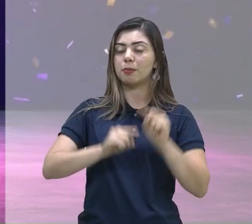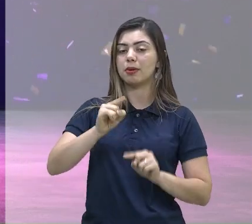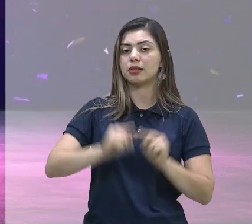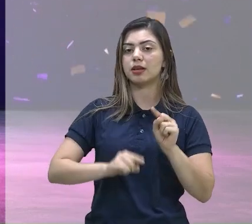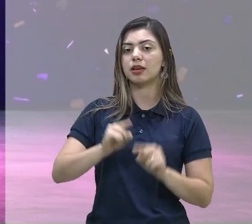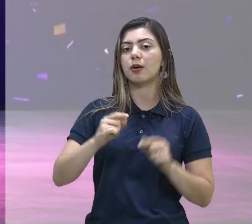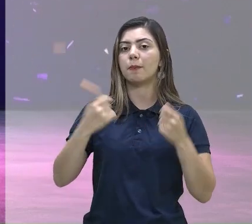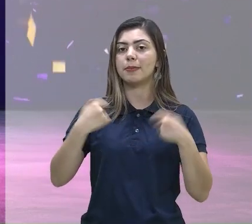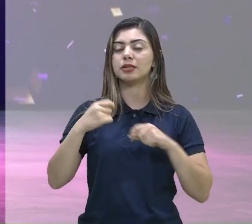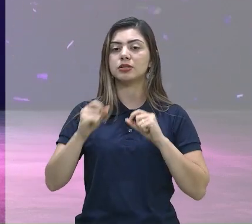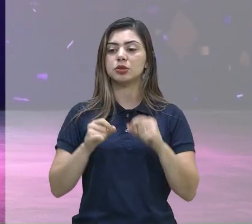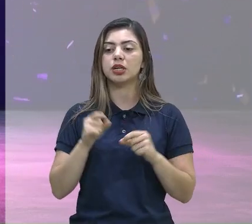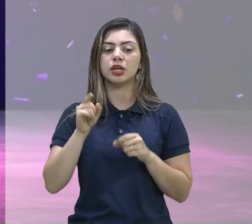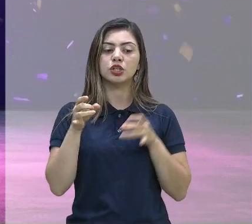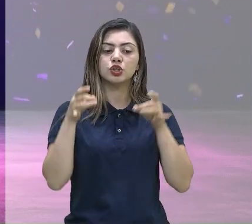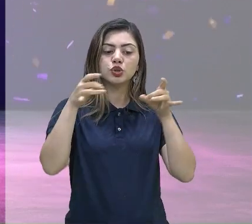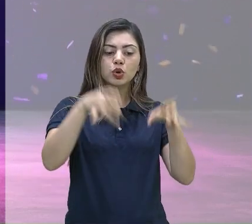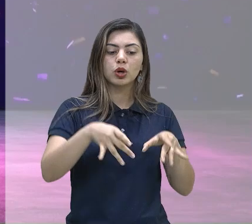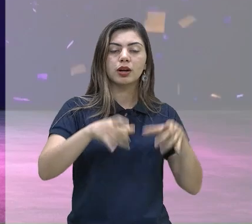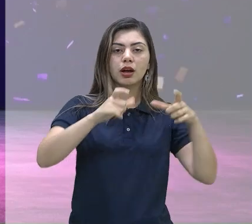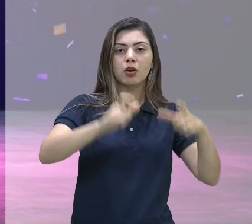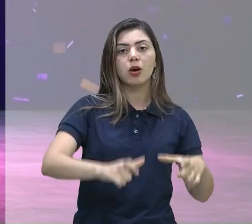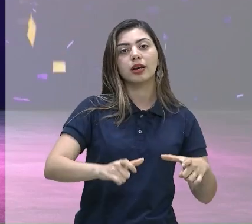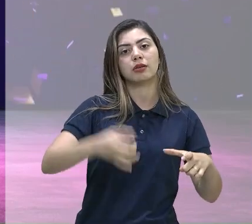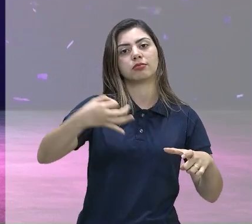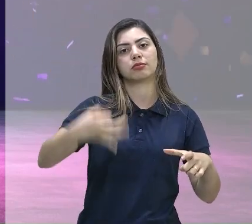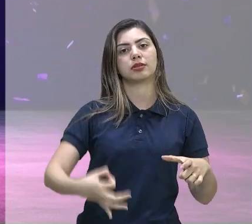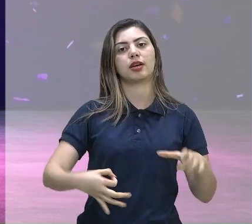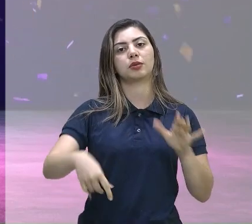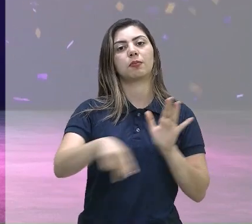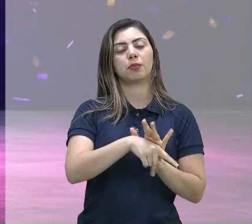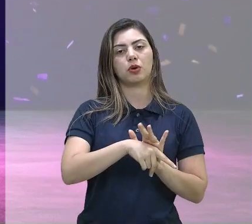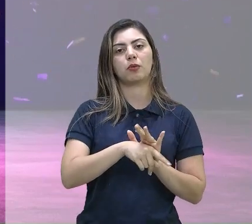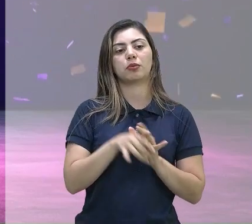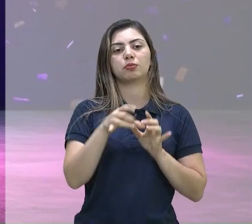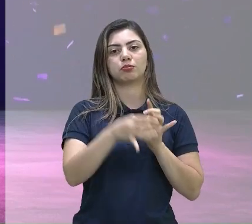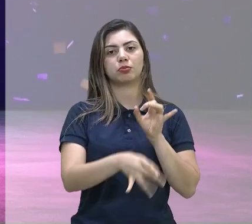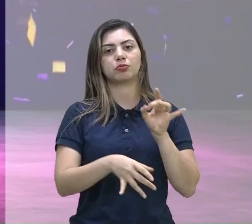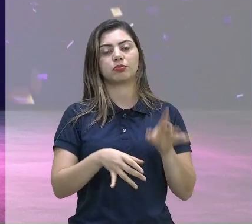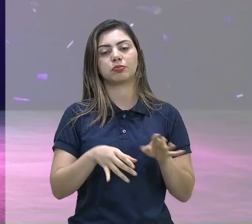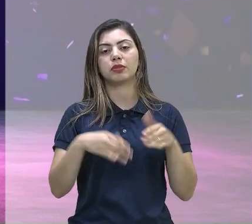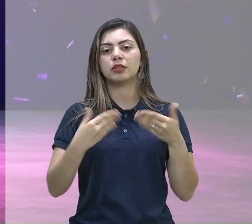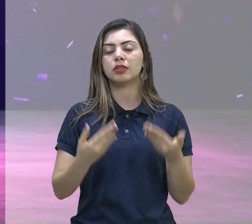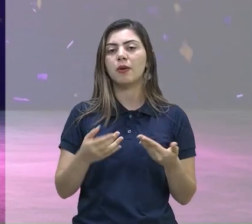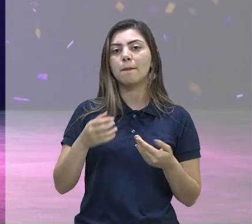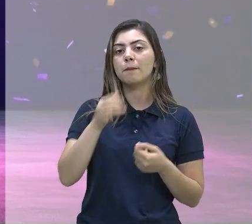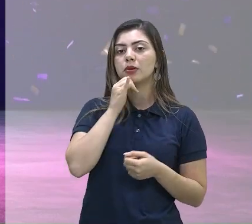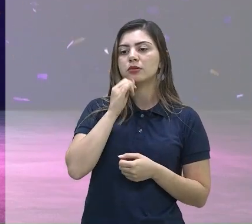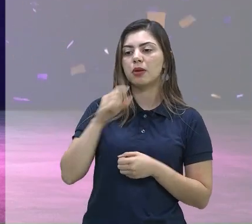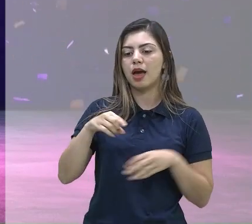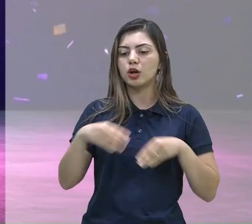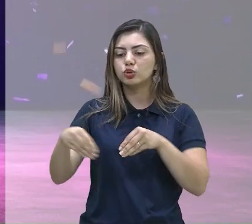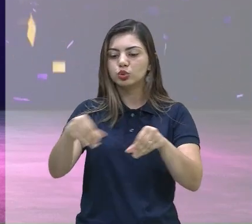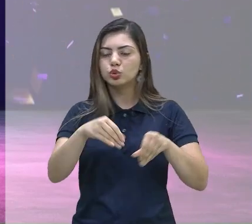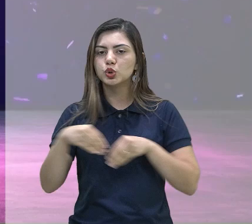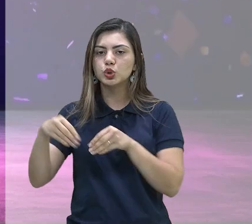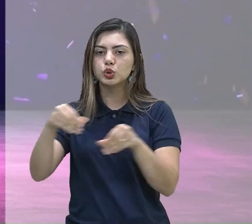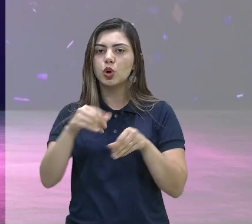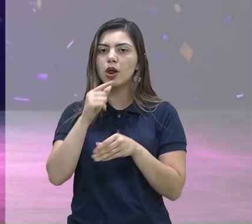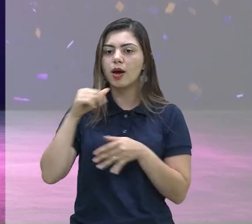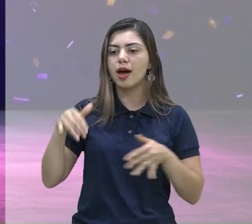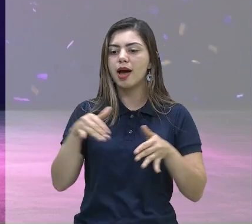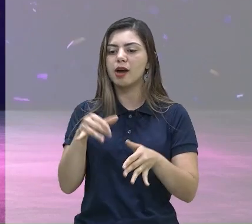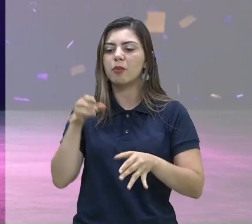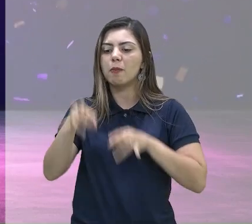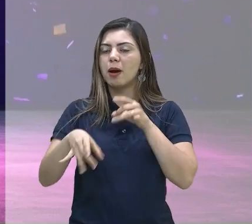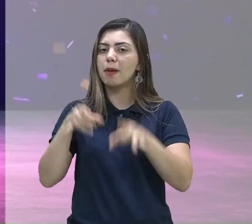ter um destino correto. Eles precisam evitar a contaminação do solo e da